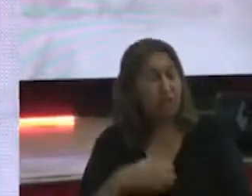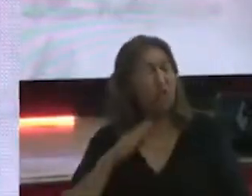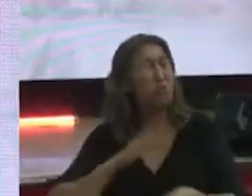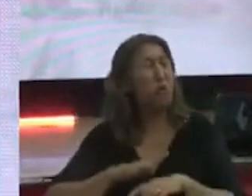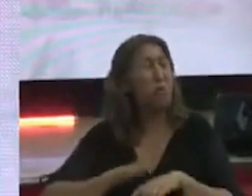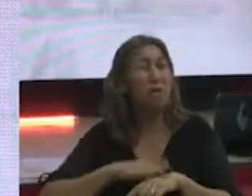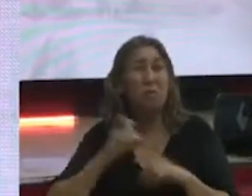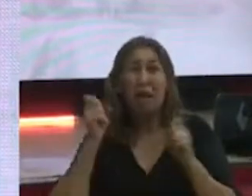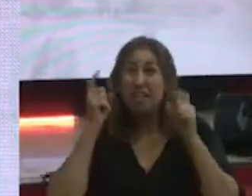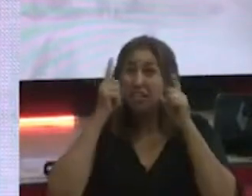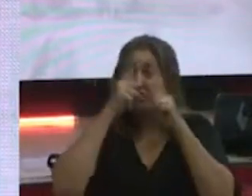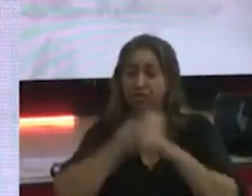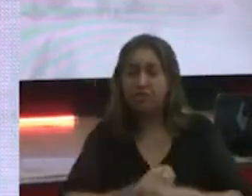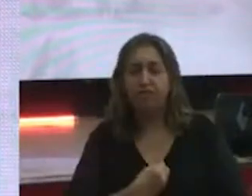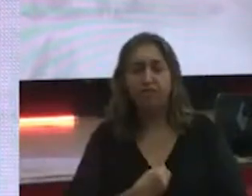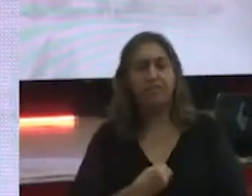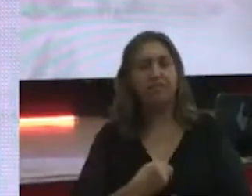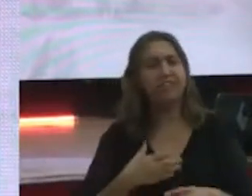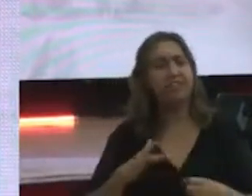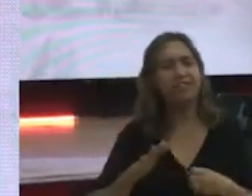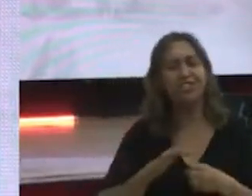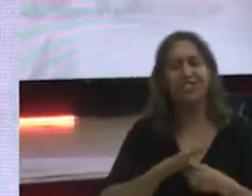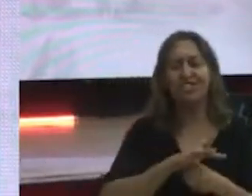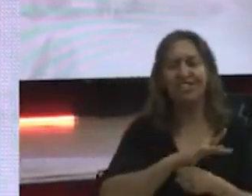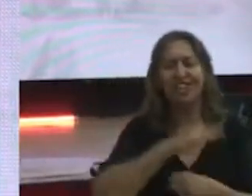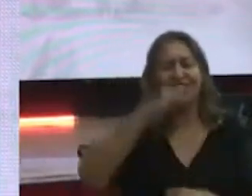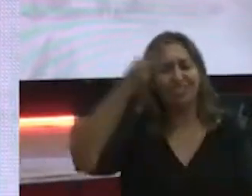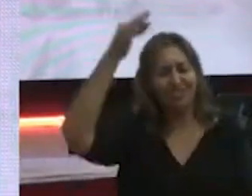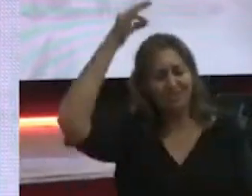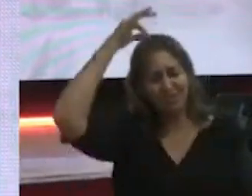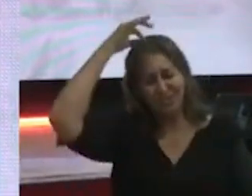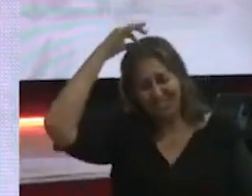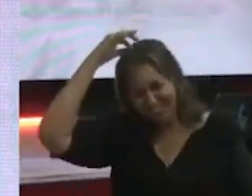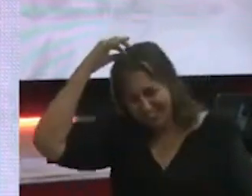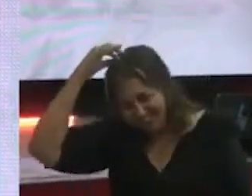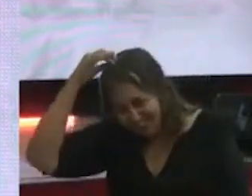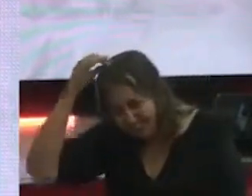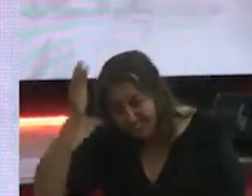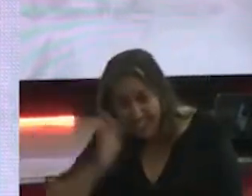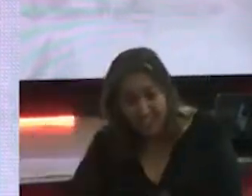vida sendo cheio do Espírito